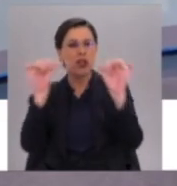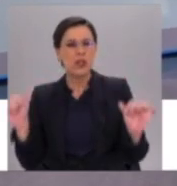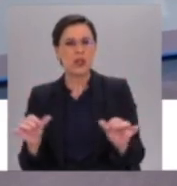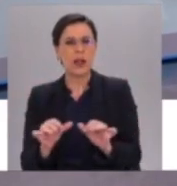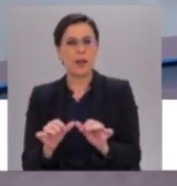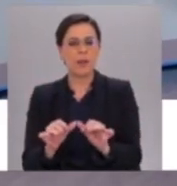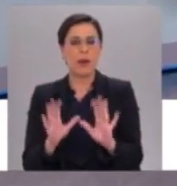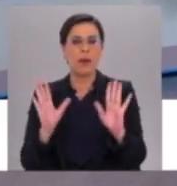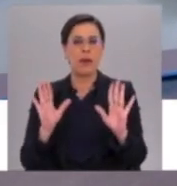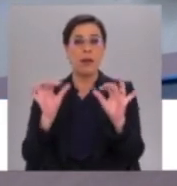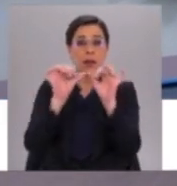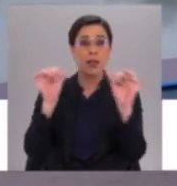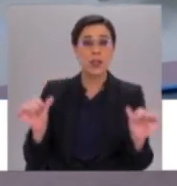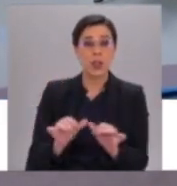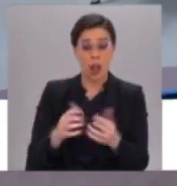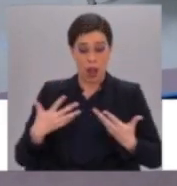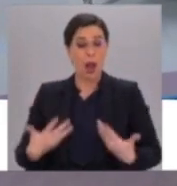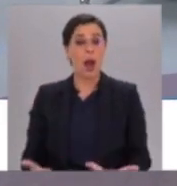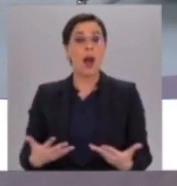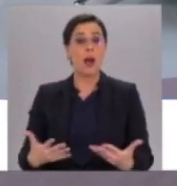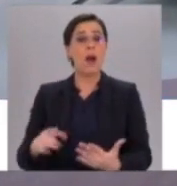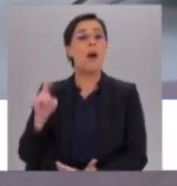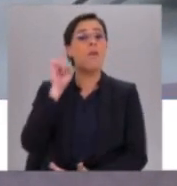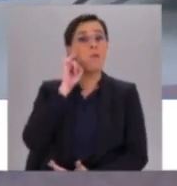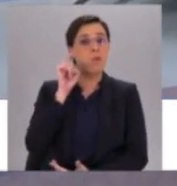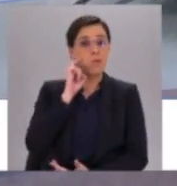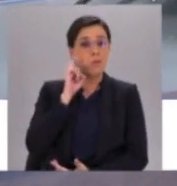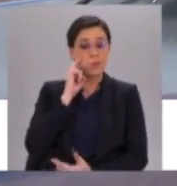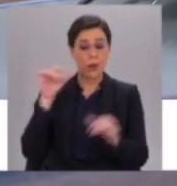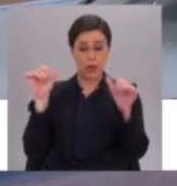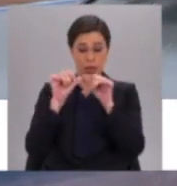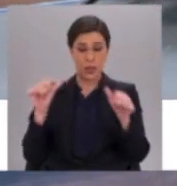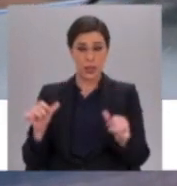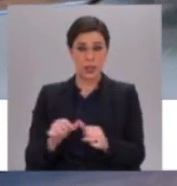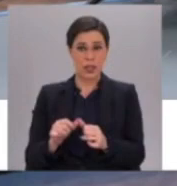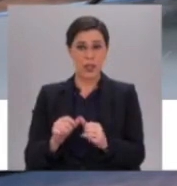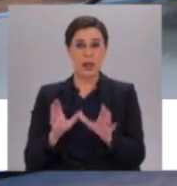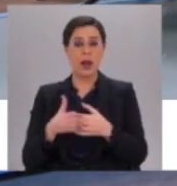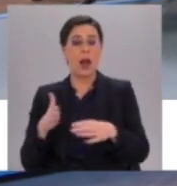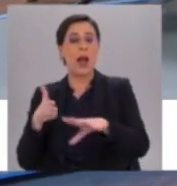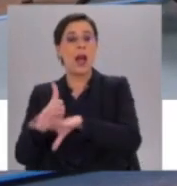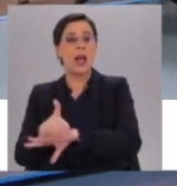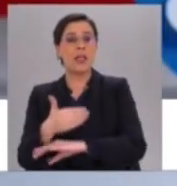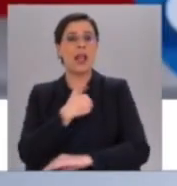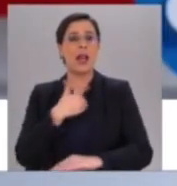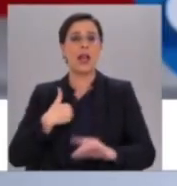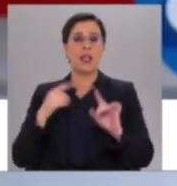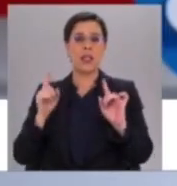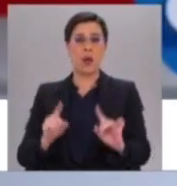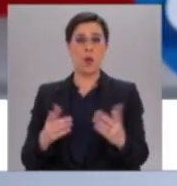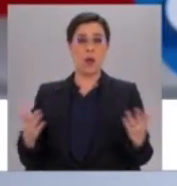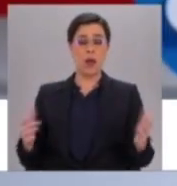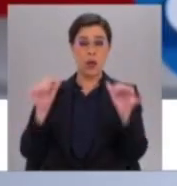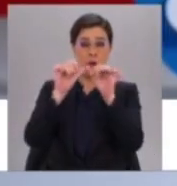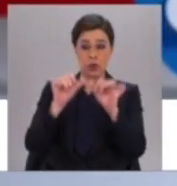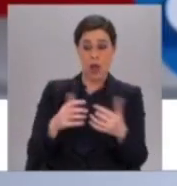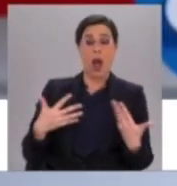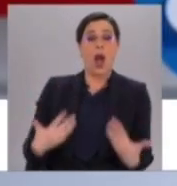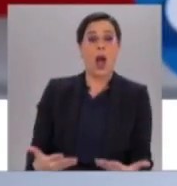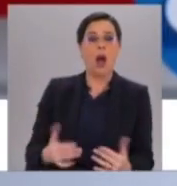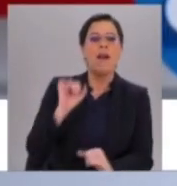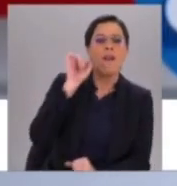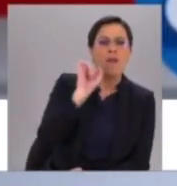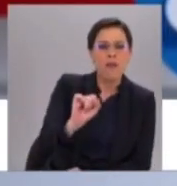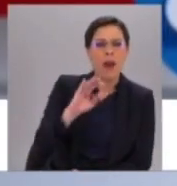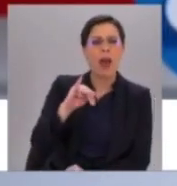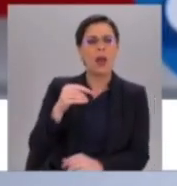e o sistema atual é que gerente em sistema de castas acesso ao acesso à saúde é o sistema atual